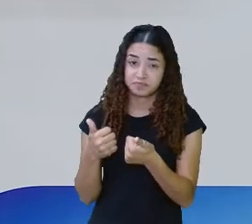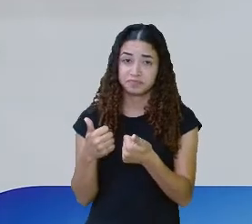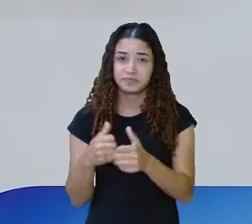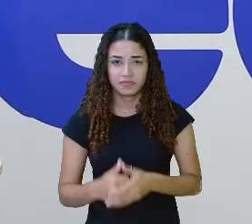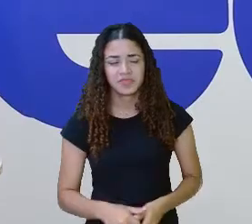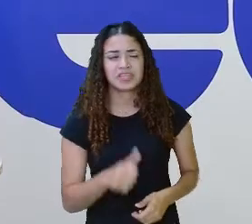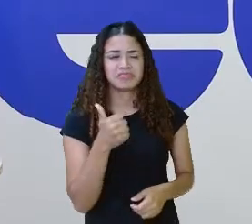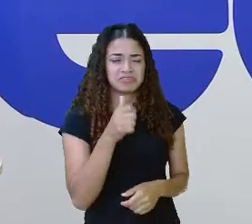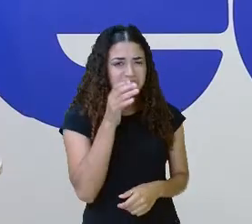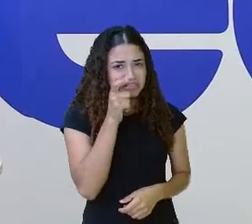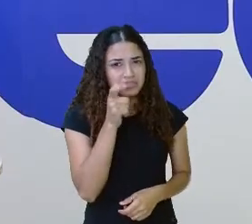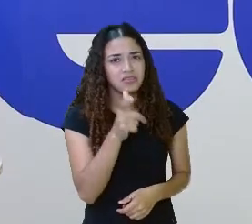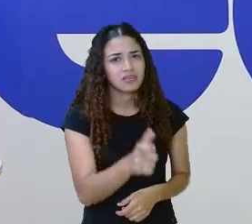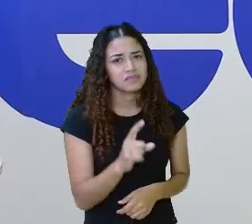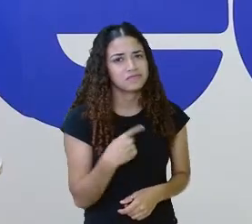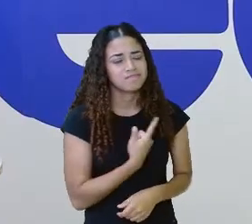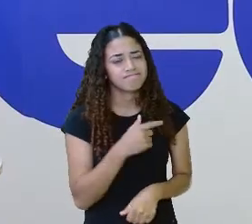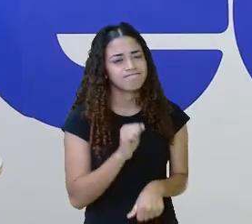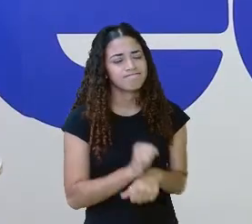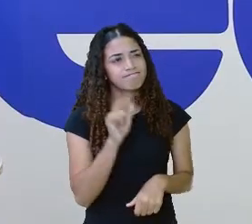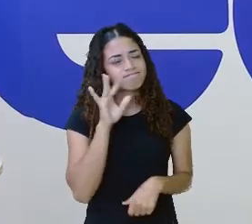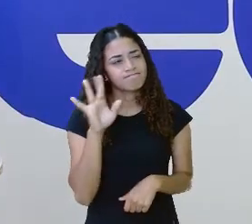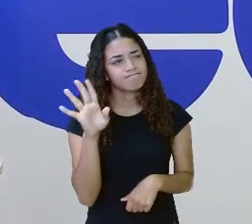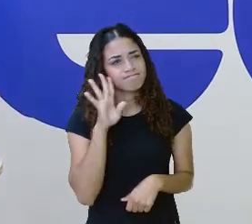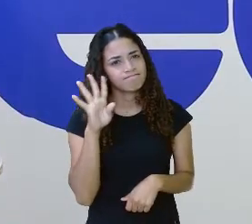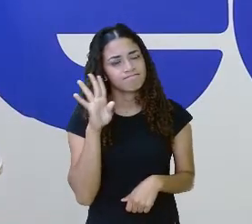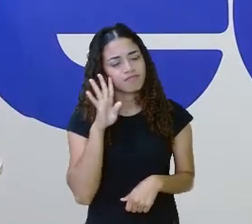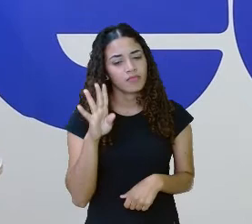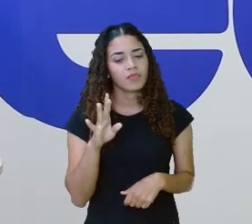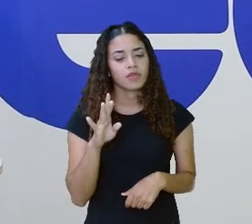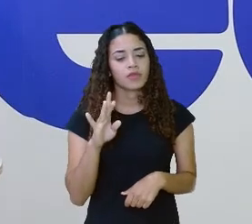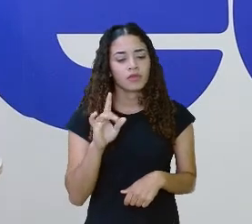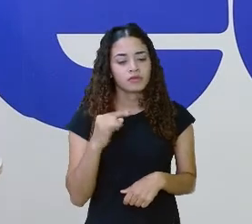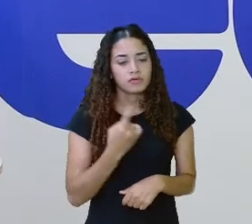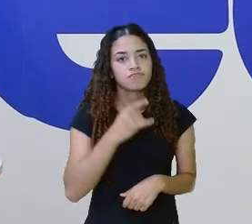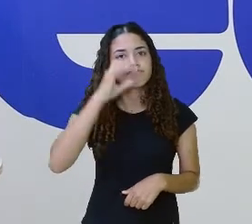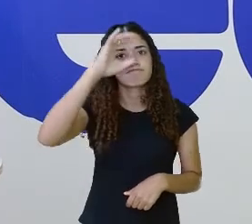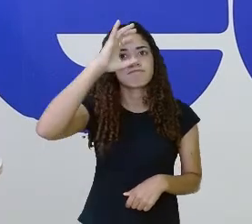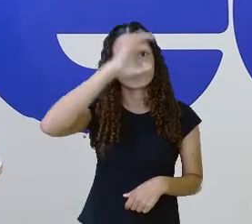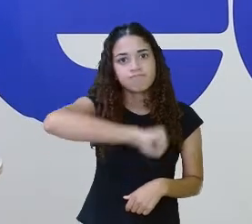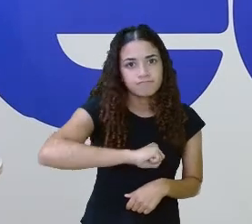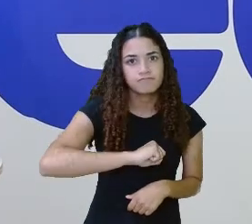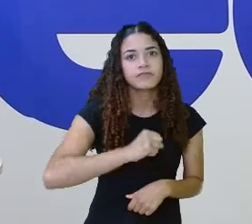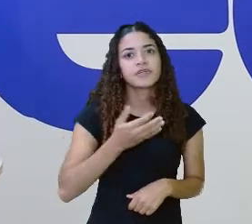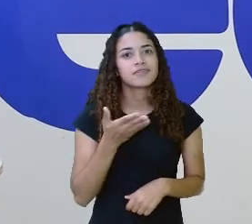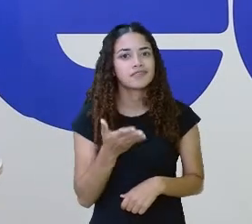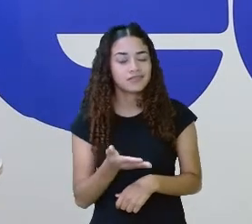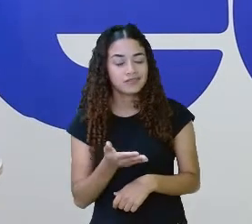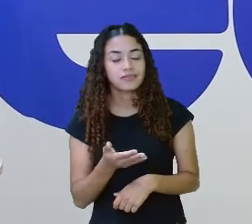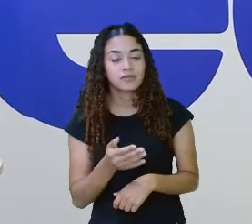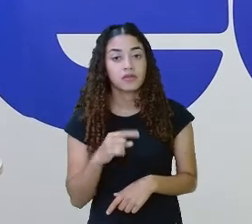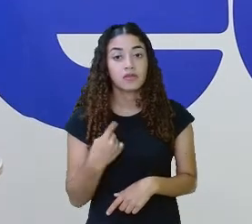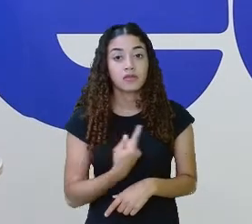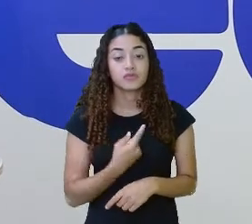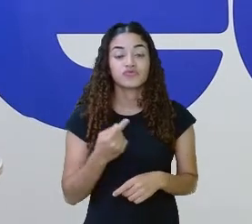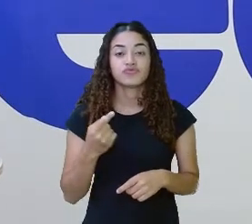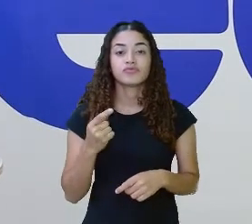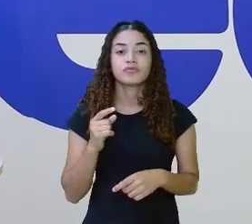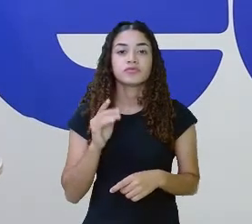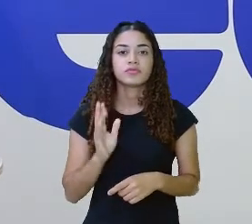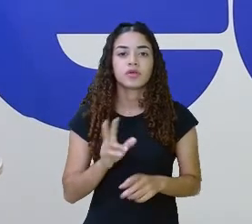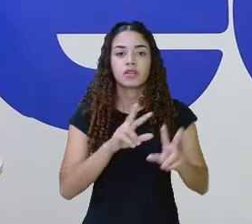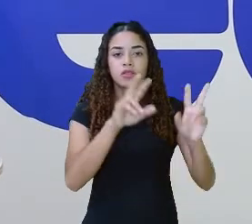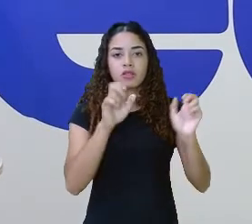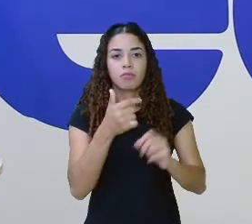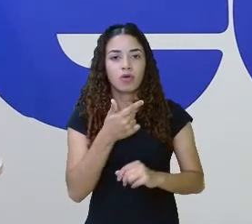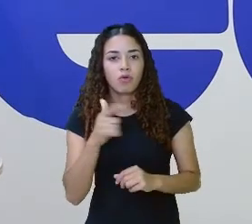Carol, bem interessante, né? A gente parar para pensar na questão também dessa aprendizagem, né? Então, estamos entrando em um outro tema,